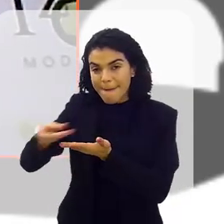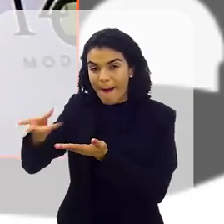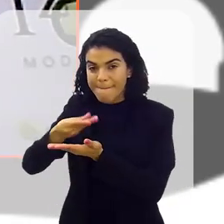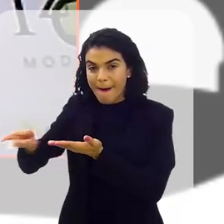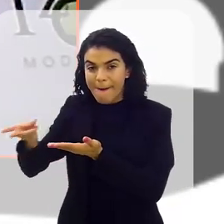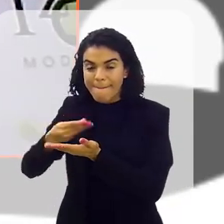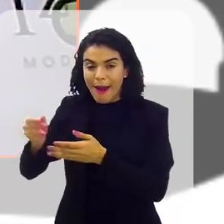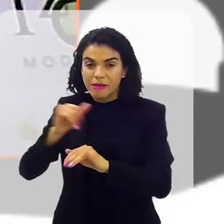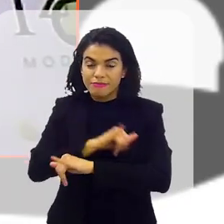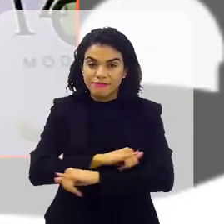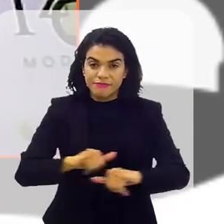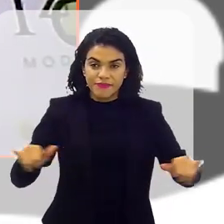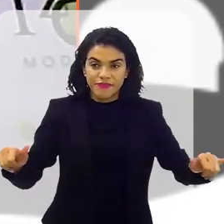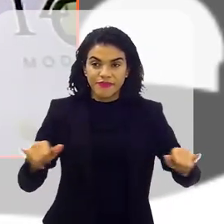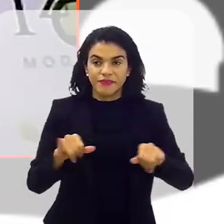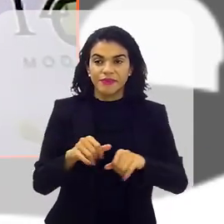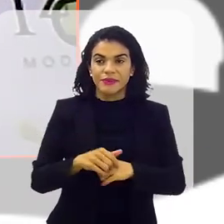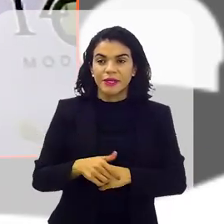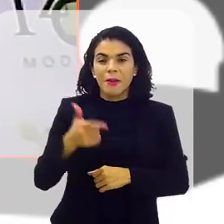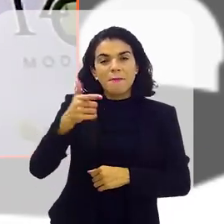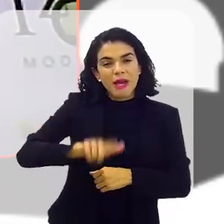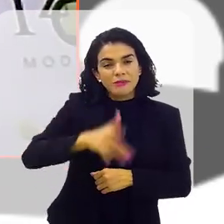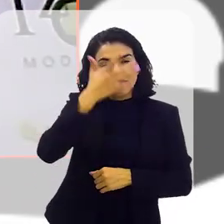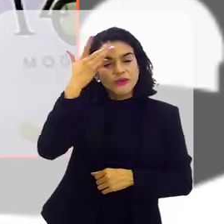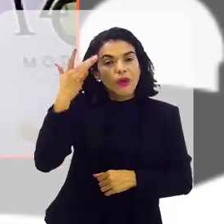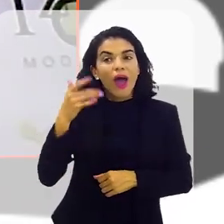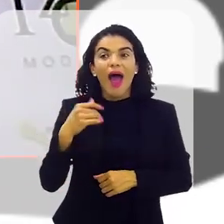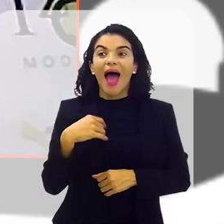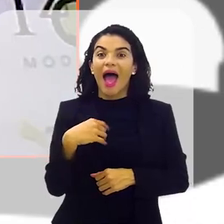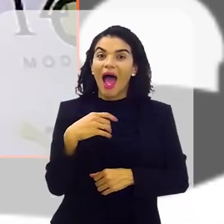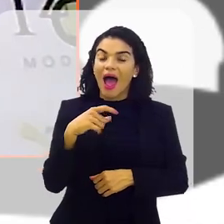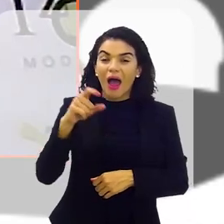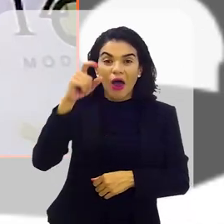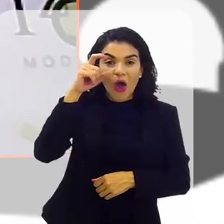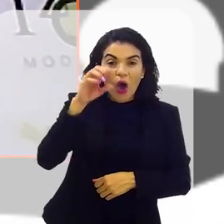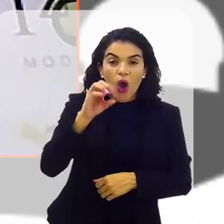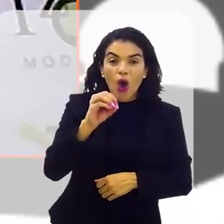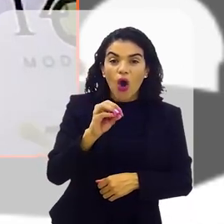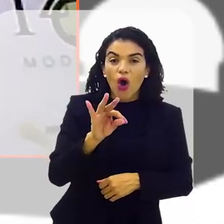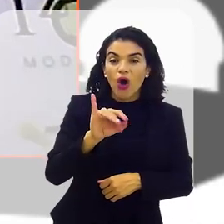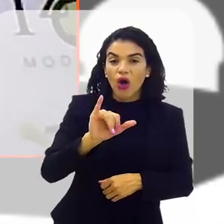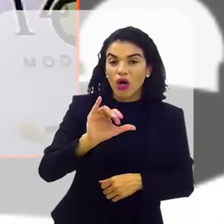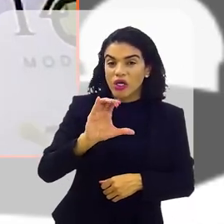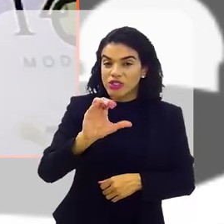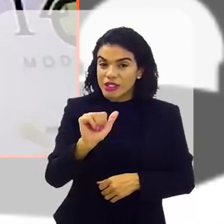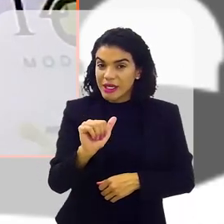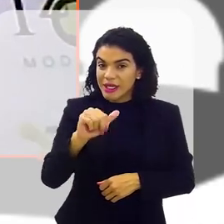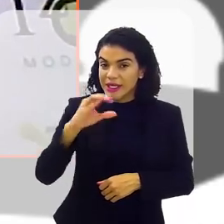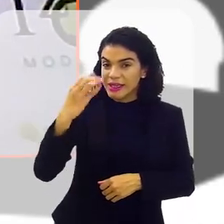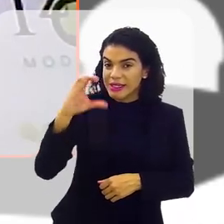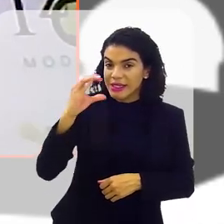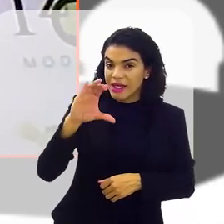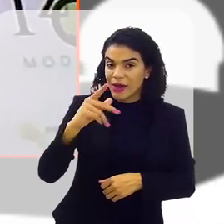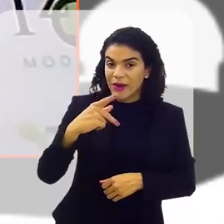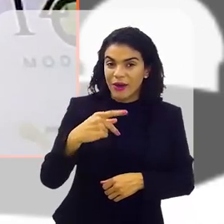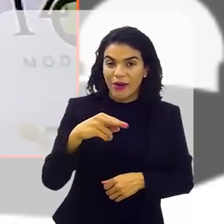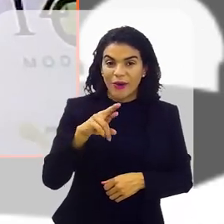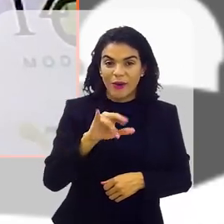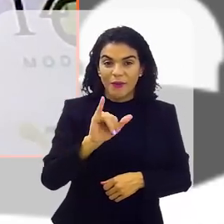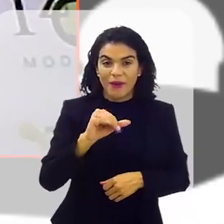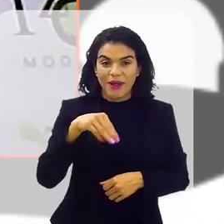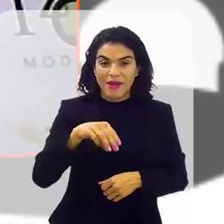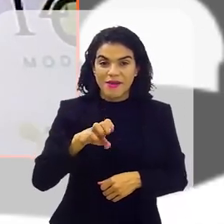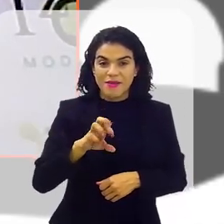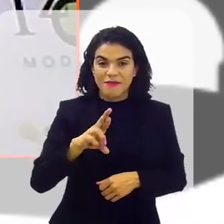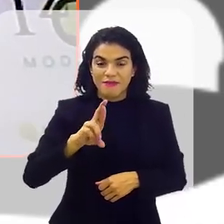infantil deixa eu ver mais quem para não esquecer ninguém a ótica Niterói Prime maravilhosa os meus amigos